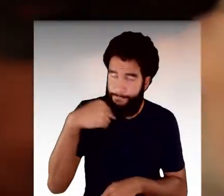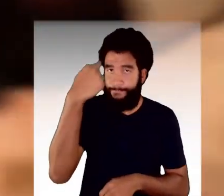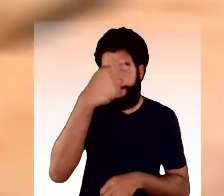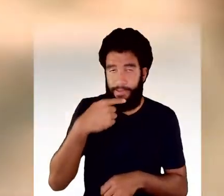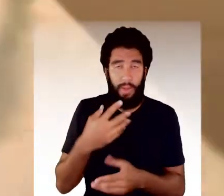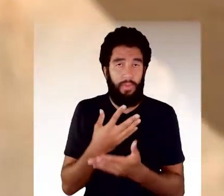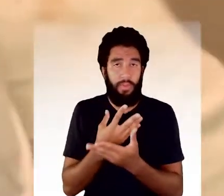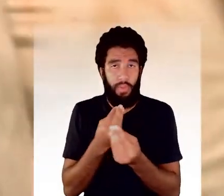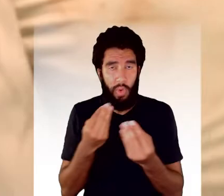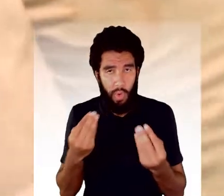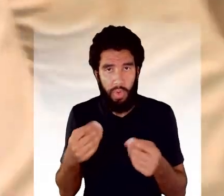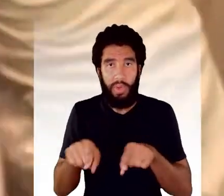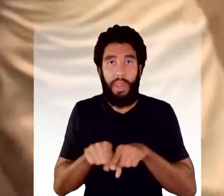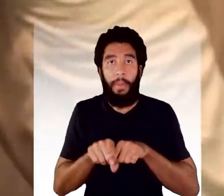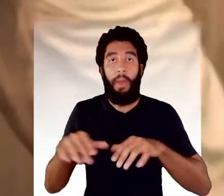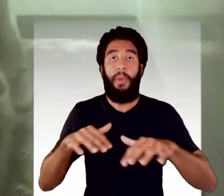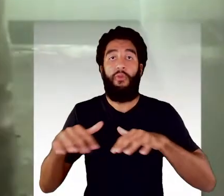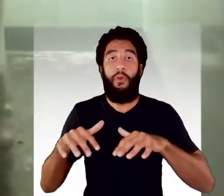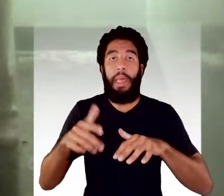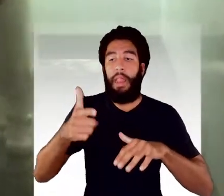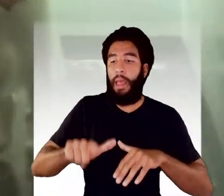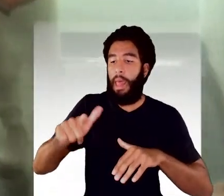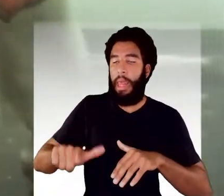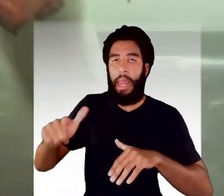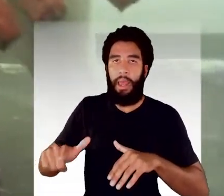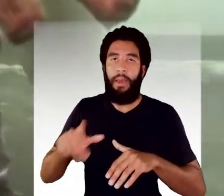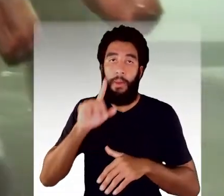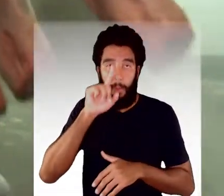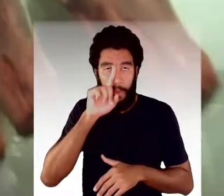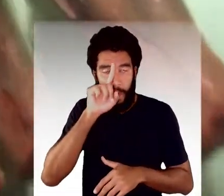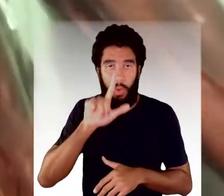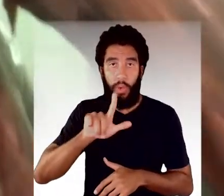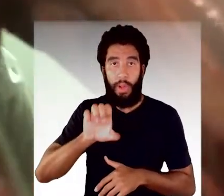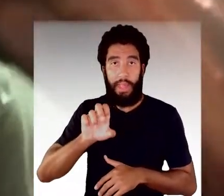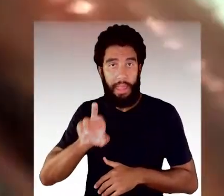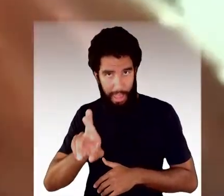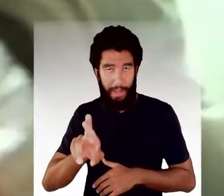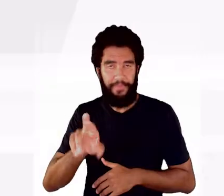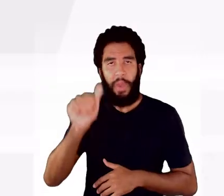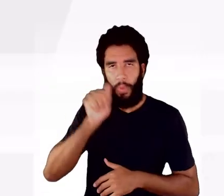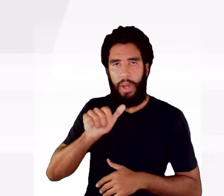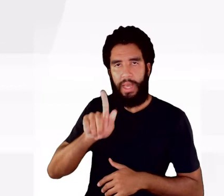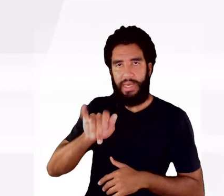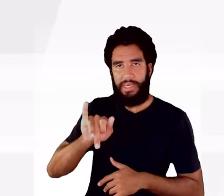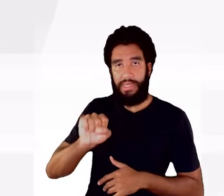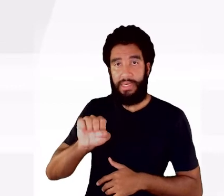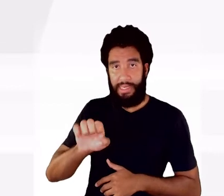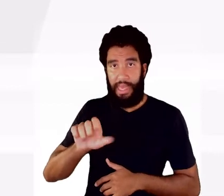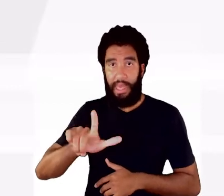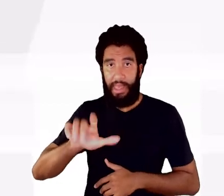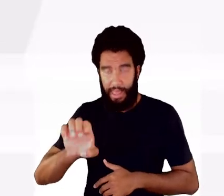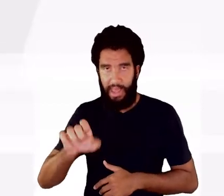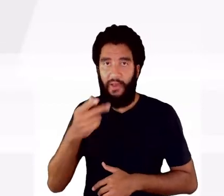de trabalho e realizam movimentos repetitivos que podem gerar graves lesões e doenças, como relata Gisele,